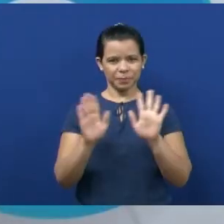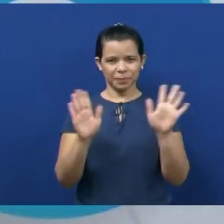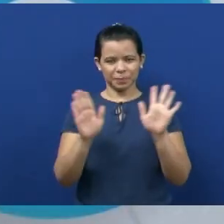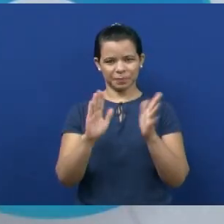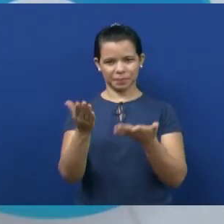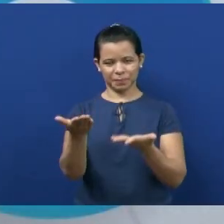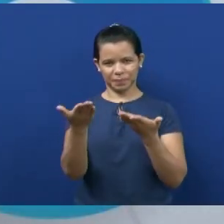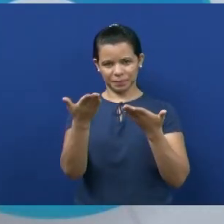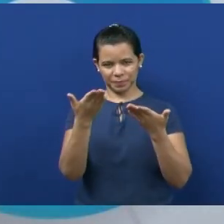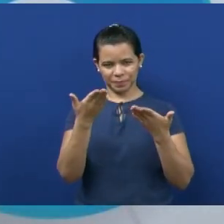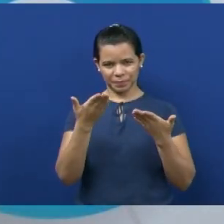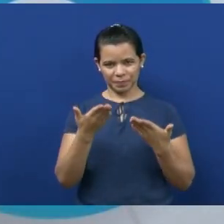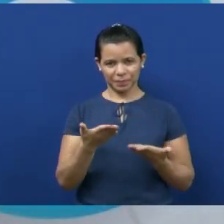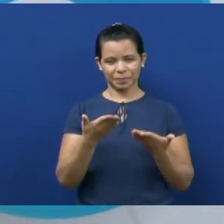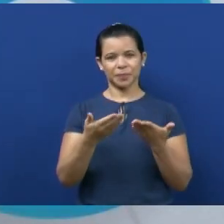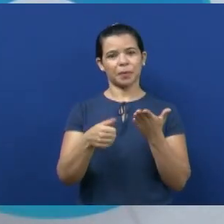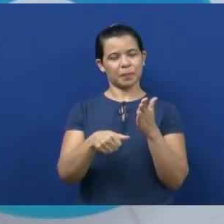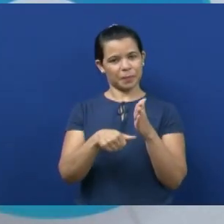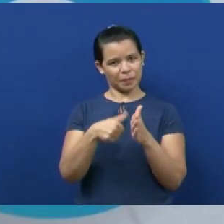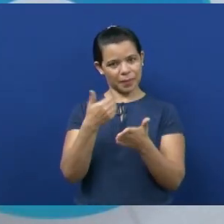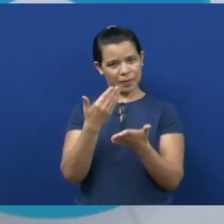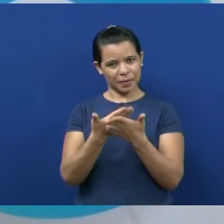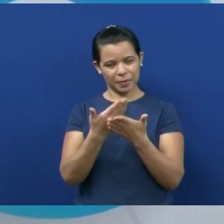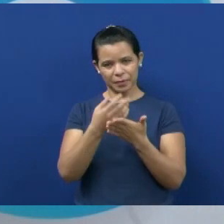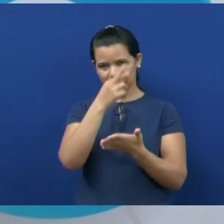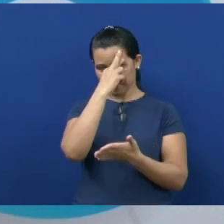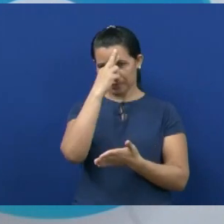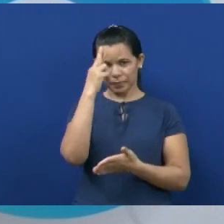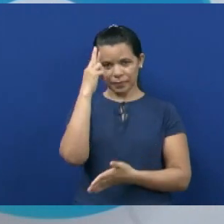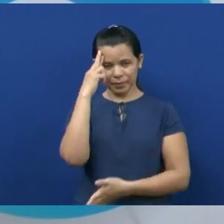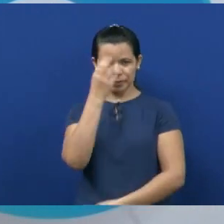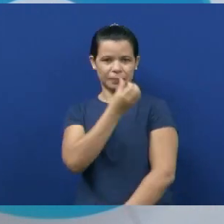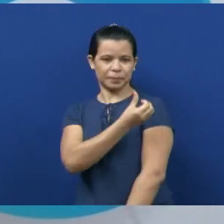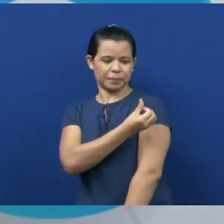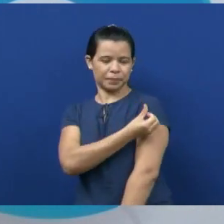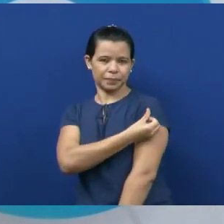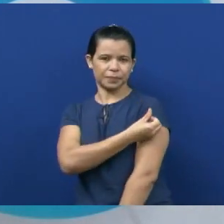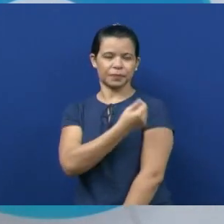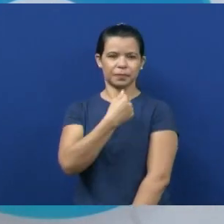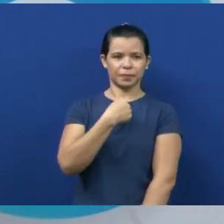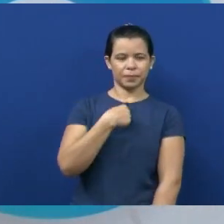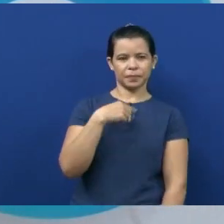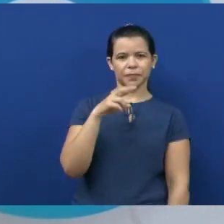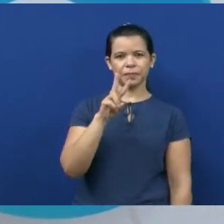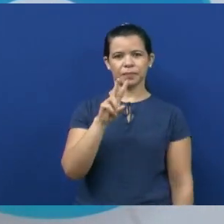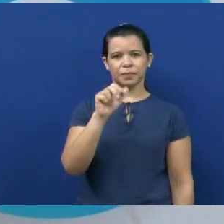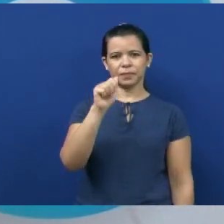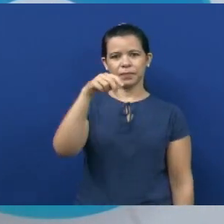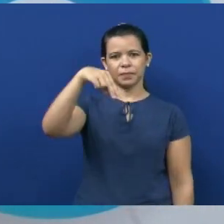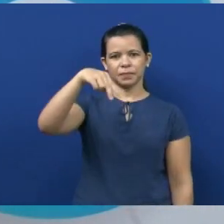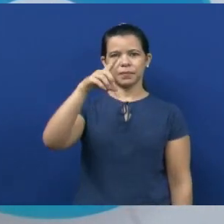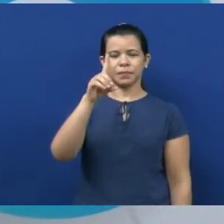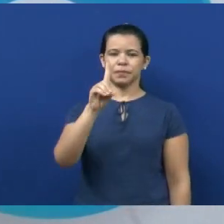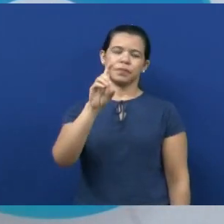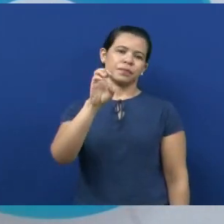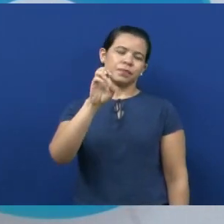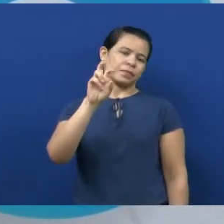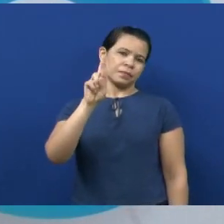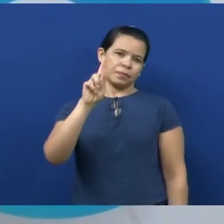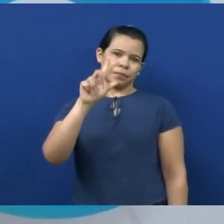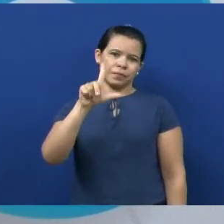Olá, sejam bem-vindos à nossa primeira aula de História do sexto ano. Eu sou a professora Vanderleia e nós